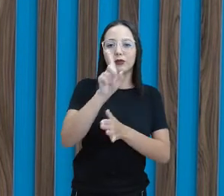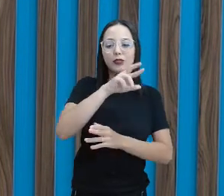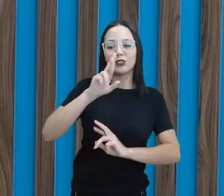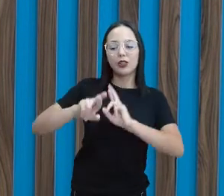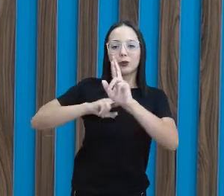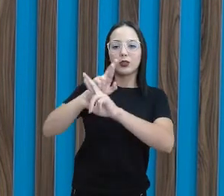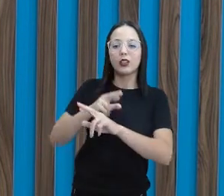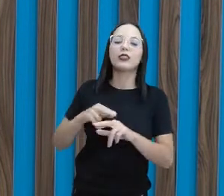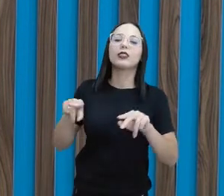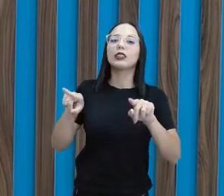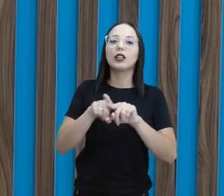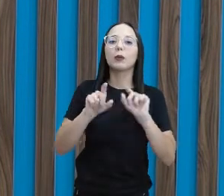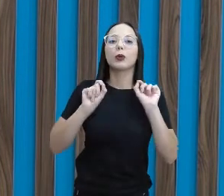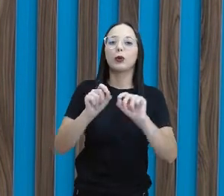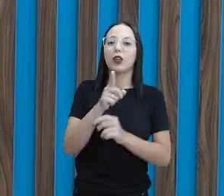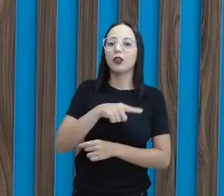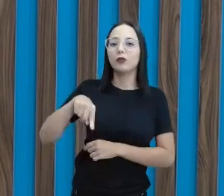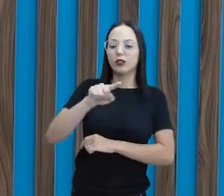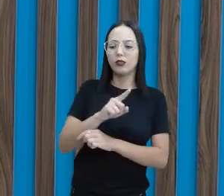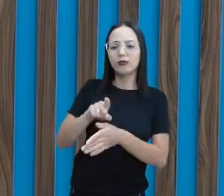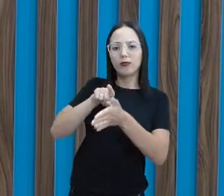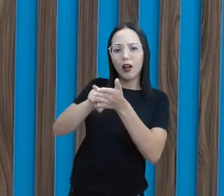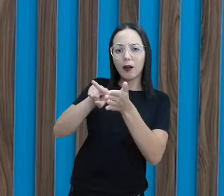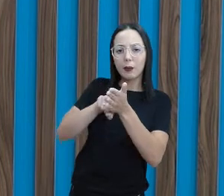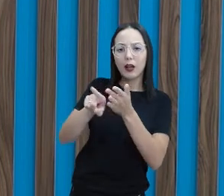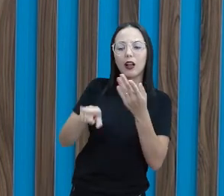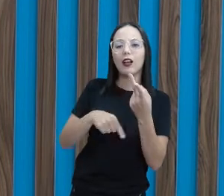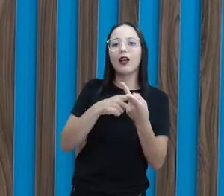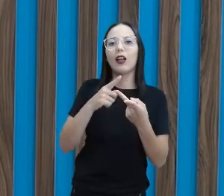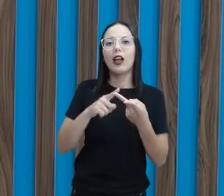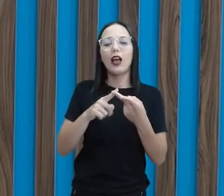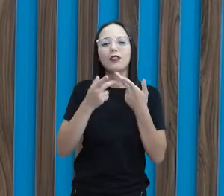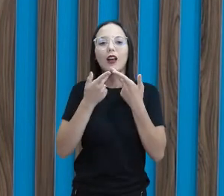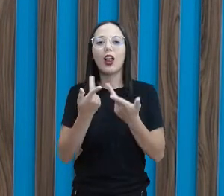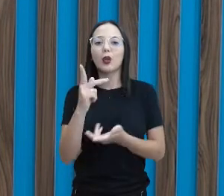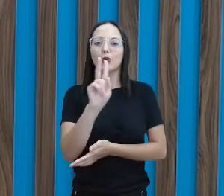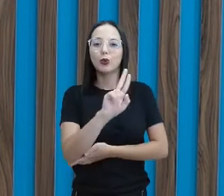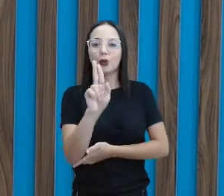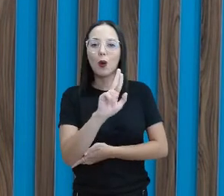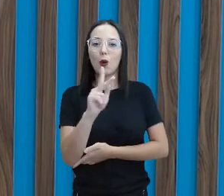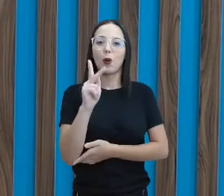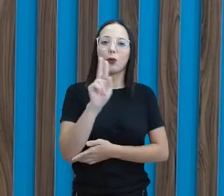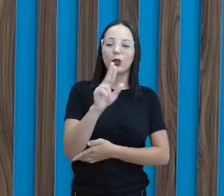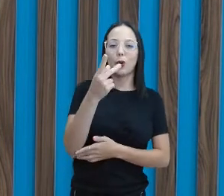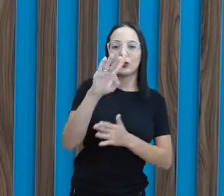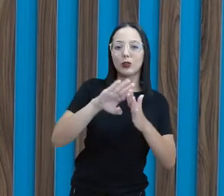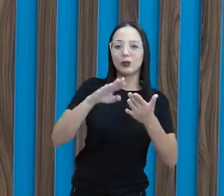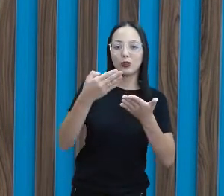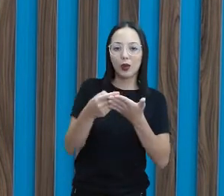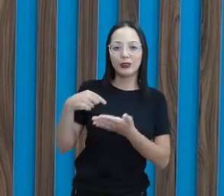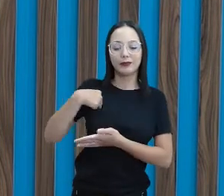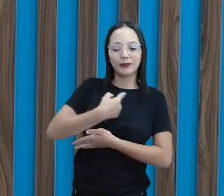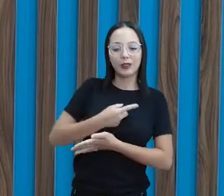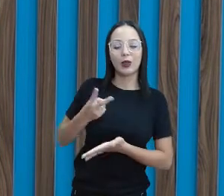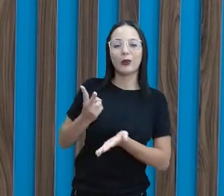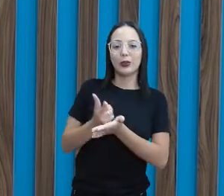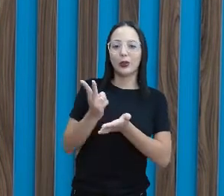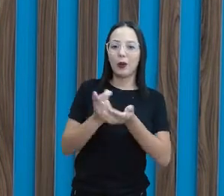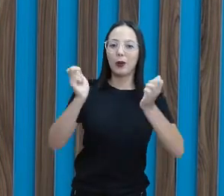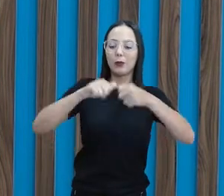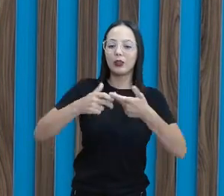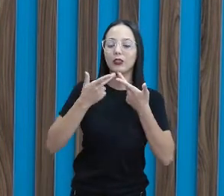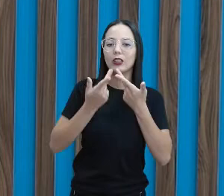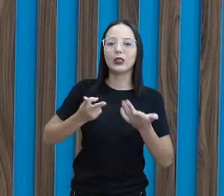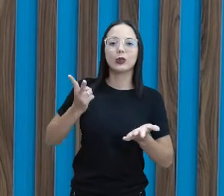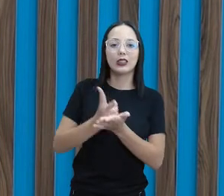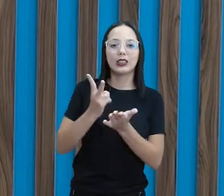também poderão fazer perguntas, né? Dizer o seu nome, o nome da sua escola, e assim a gente vai poder estar falando aqui